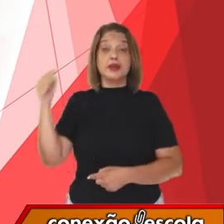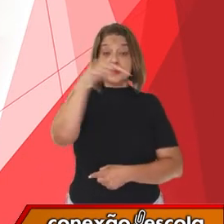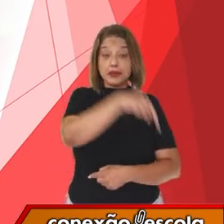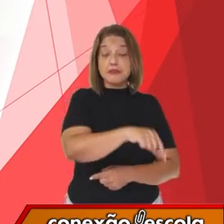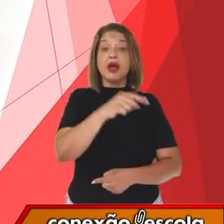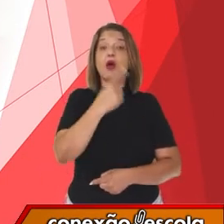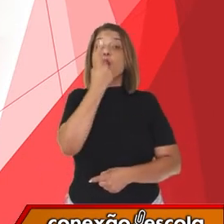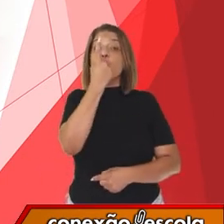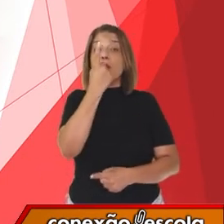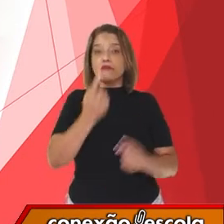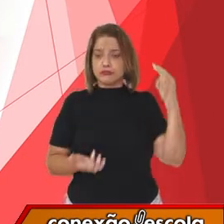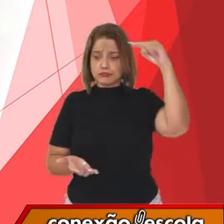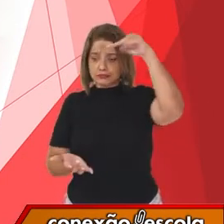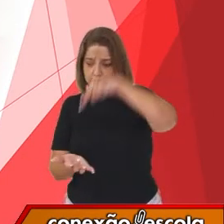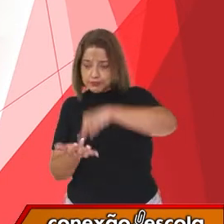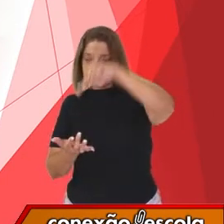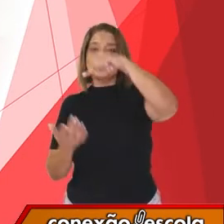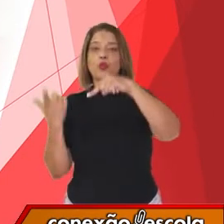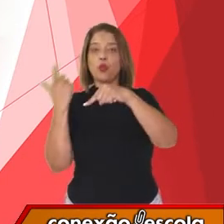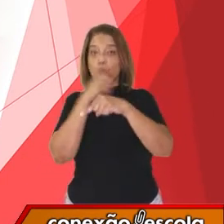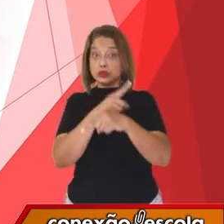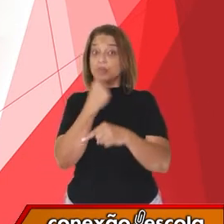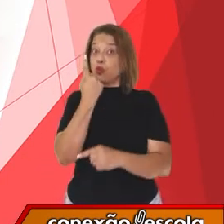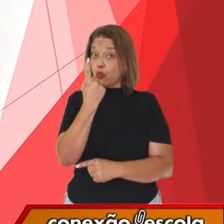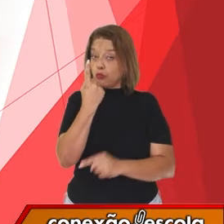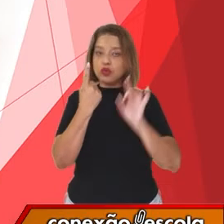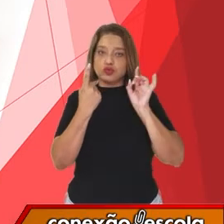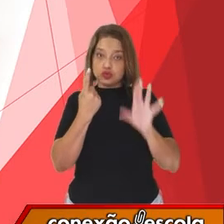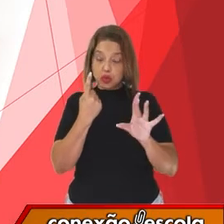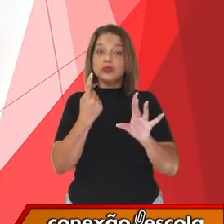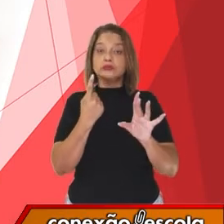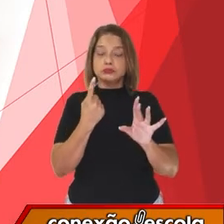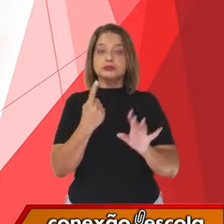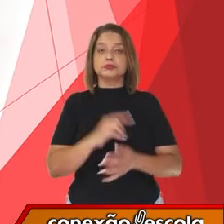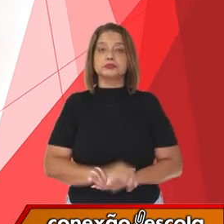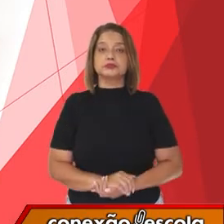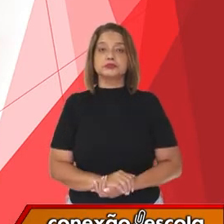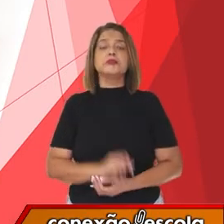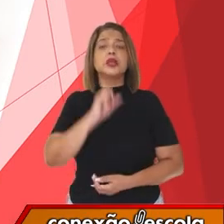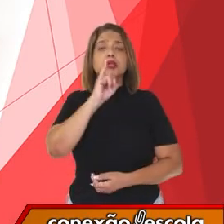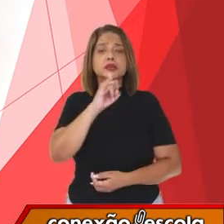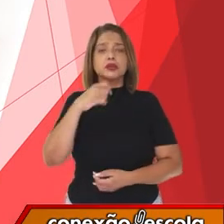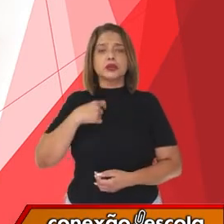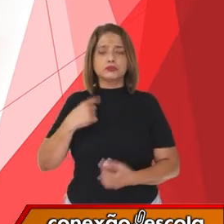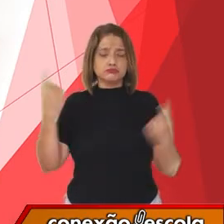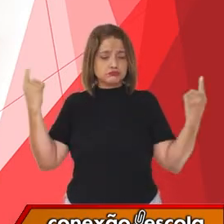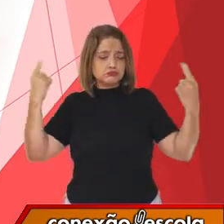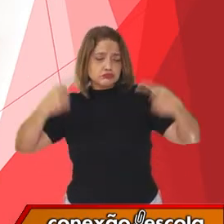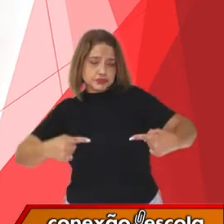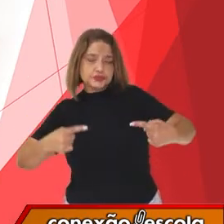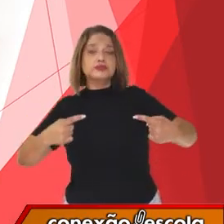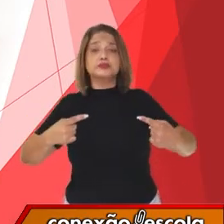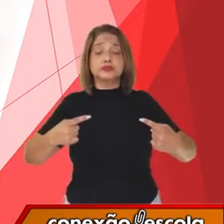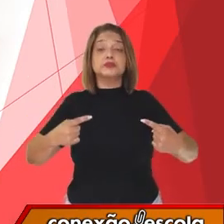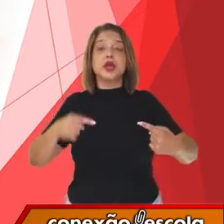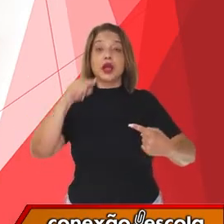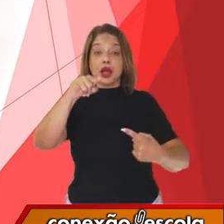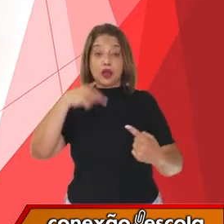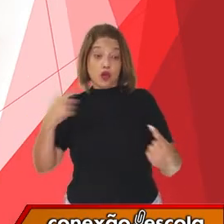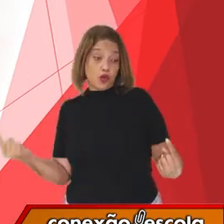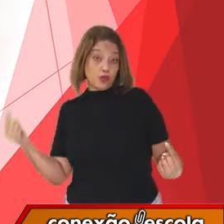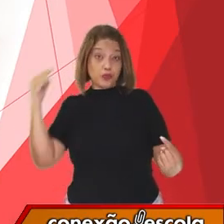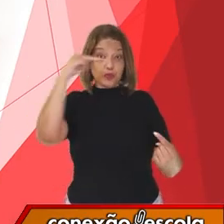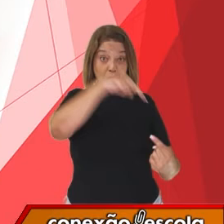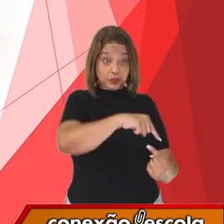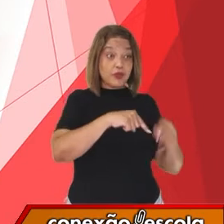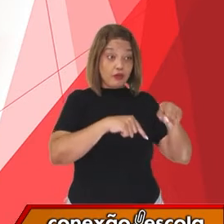no máximo uma vez em cada quadra. Se eu estiver jogando contra você e quando você devolver a bola